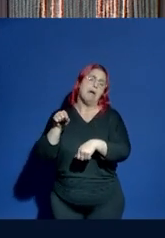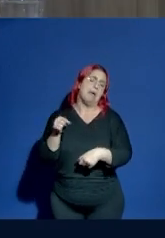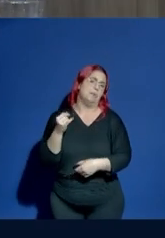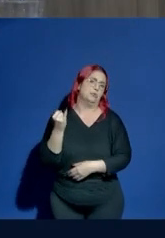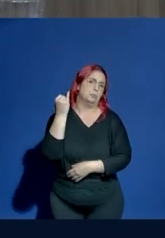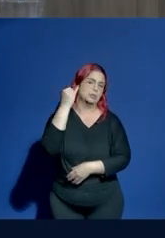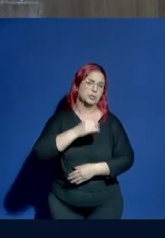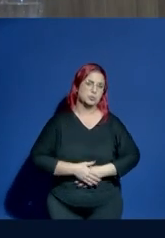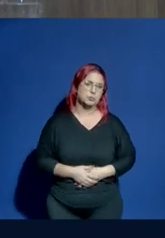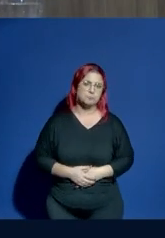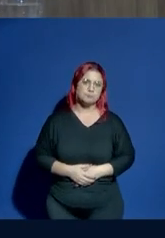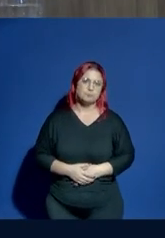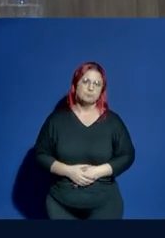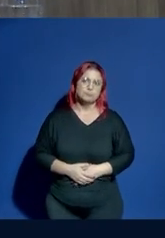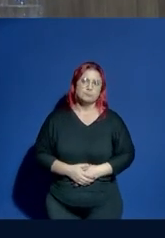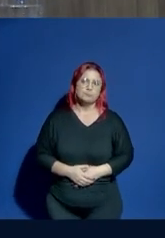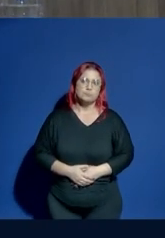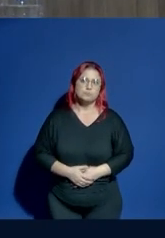importante.